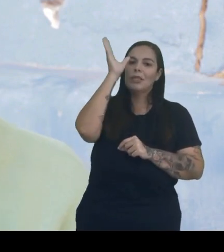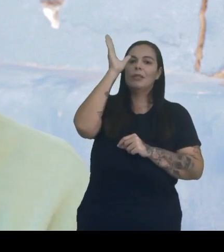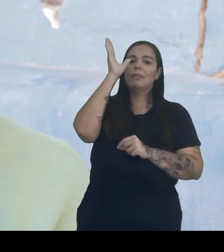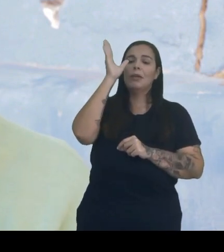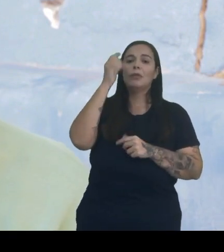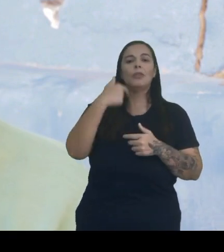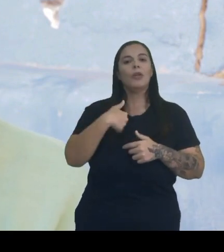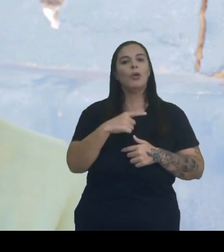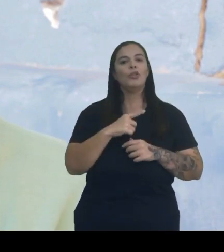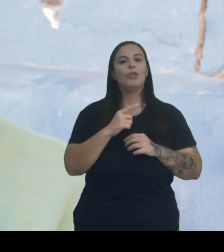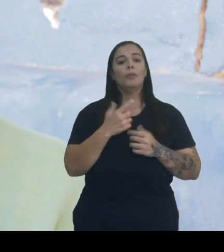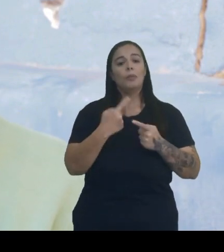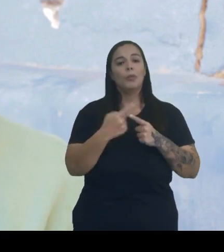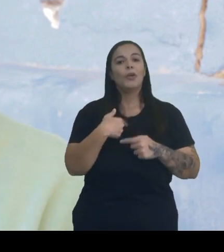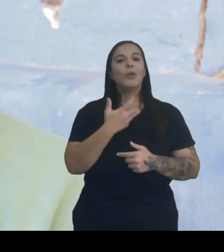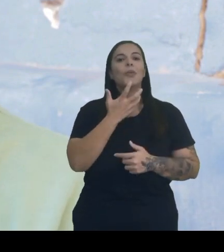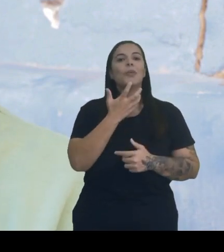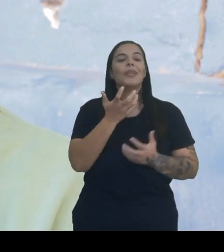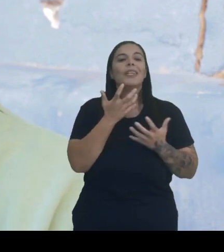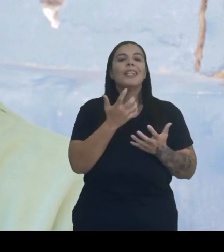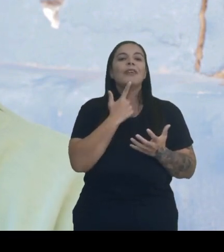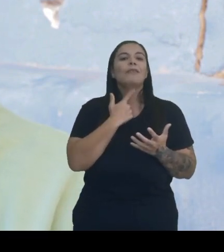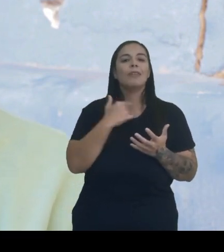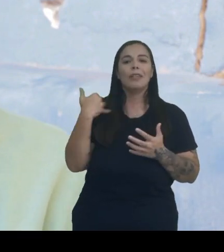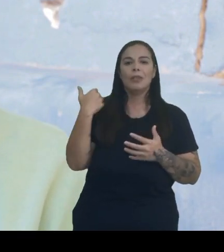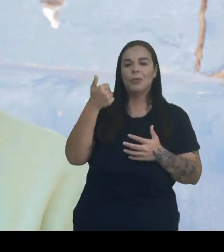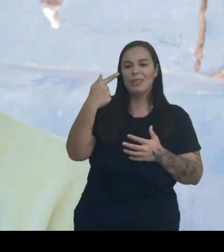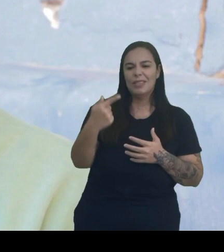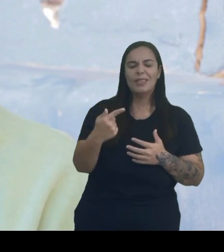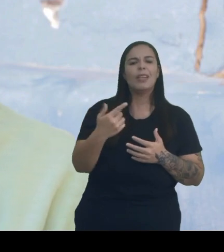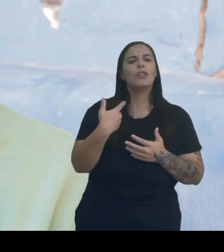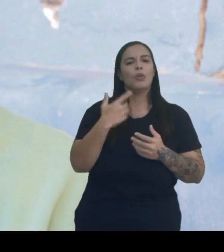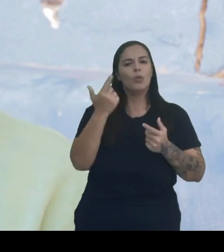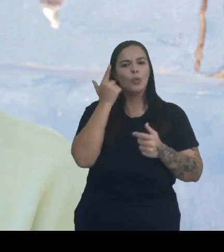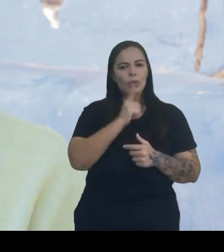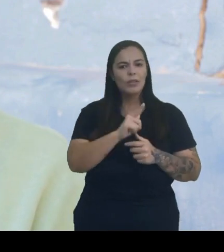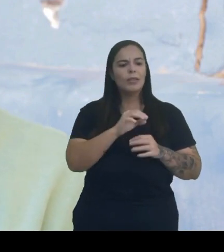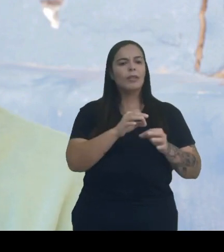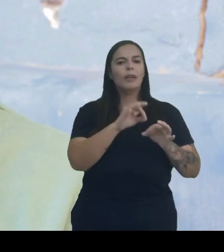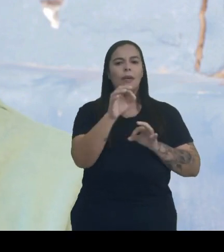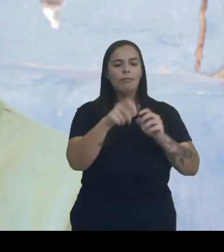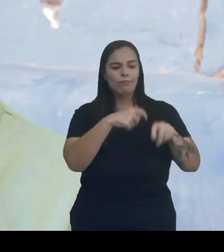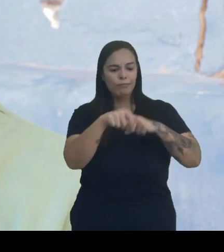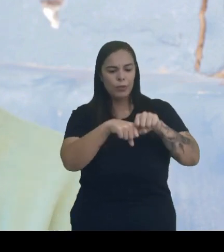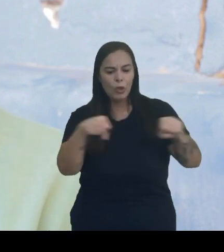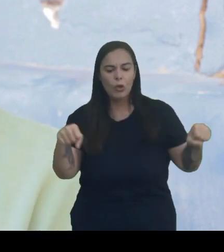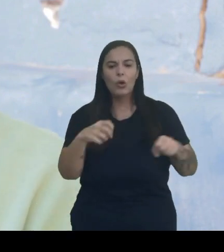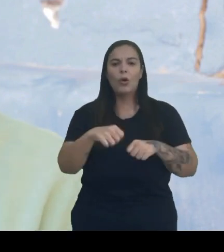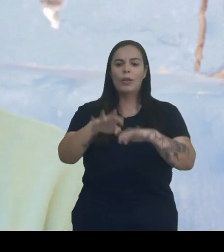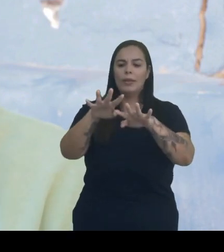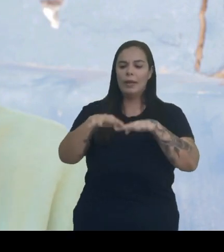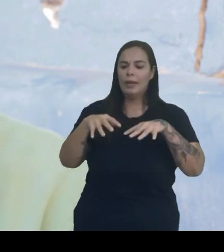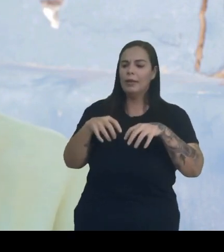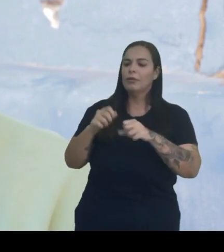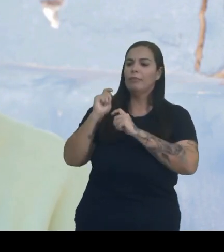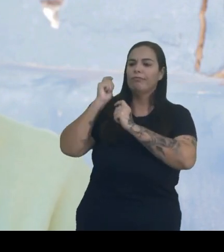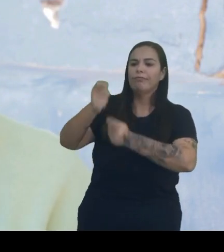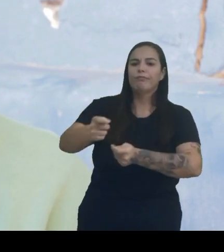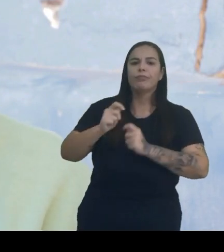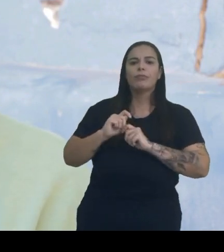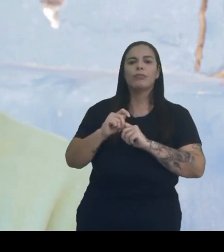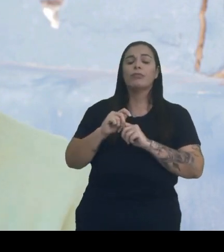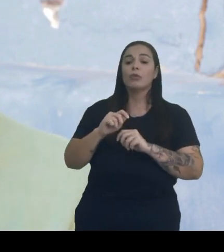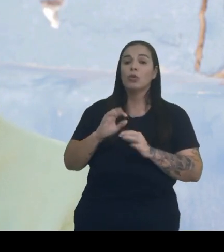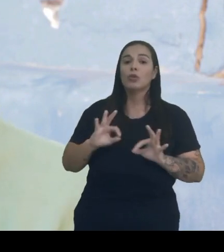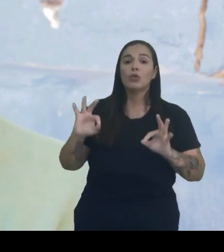fiz agora, que eu queria. Entendeu? Eu com 17 anos eu desarmava uma rede, eu fazia, eu embarcava a corda, eu largava a rede, que eu queria mesmo